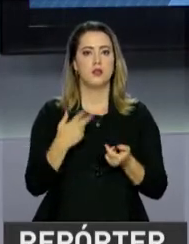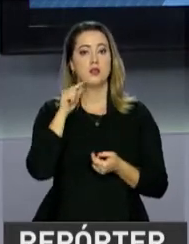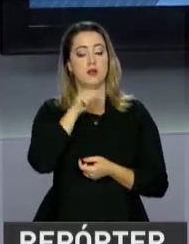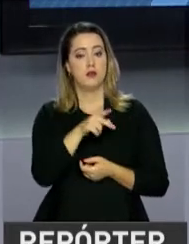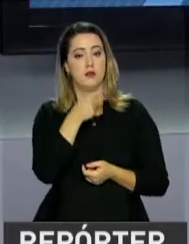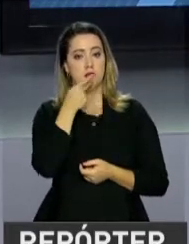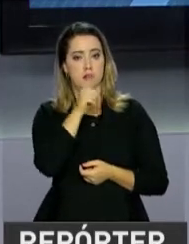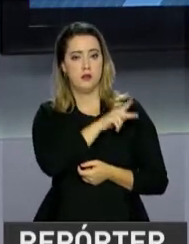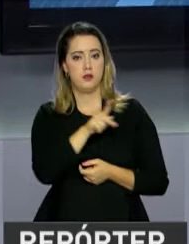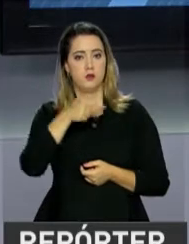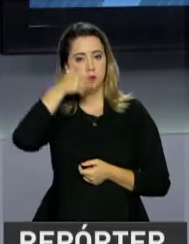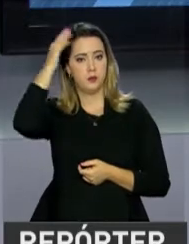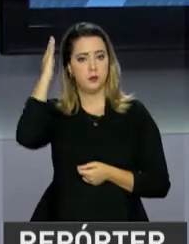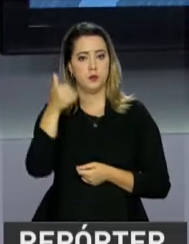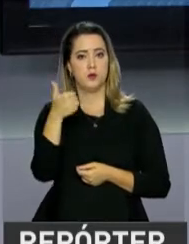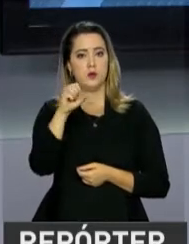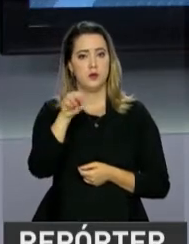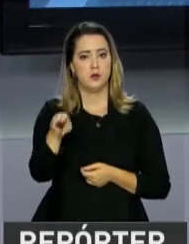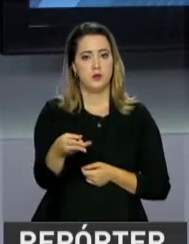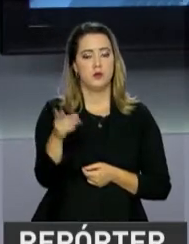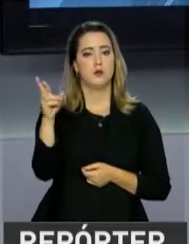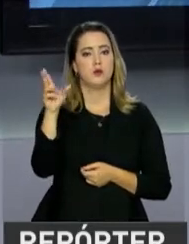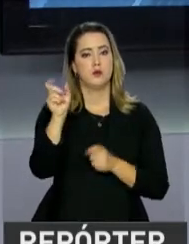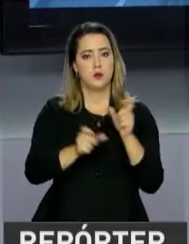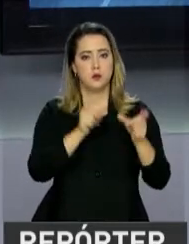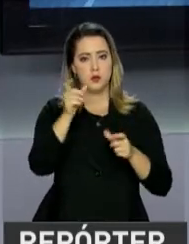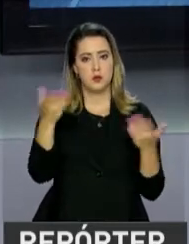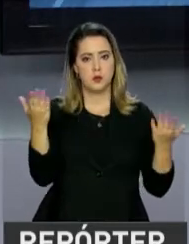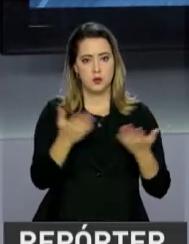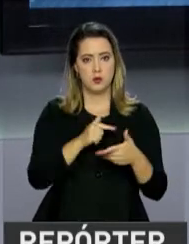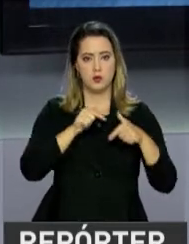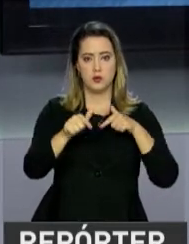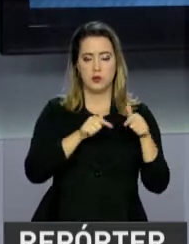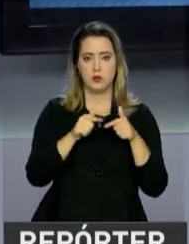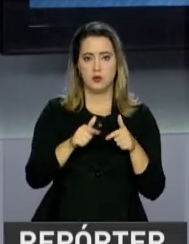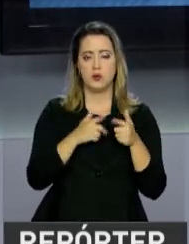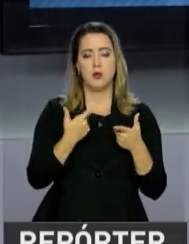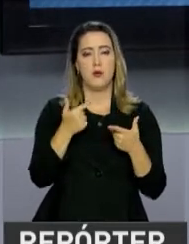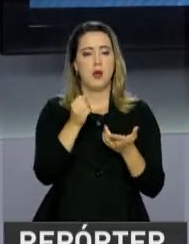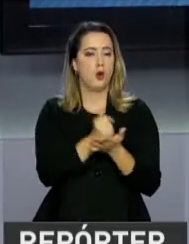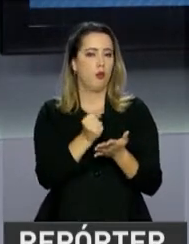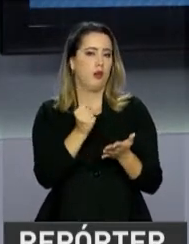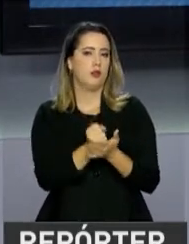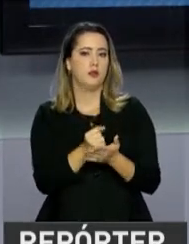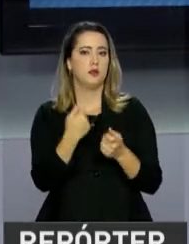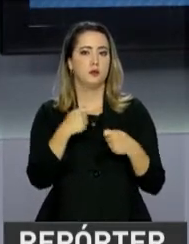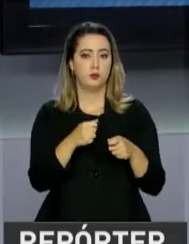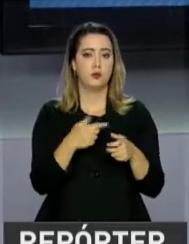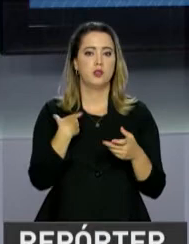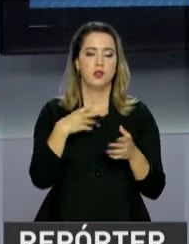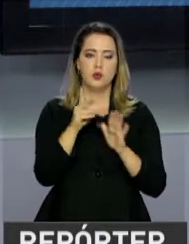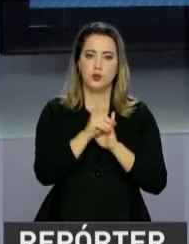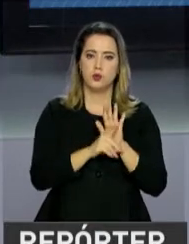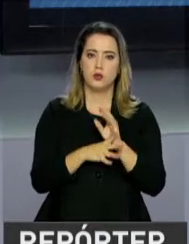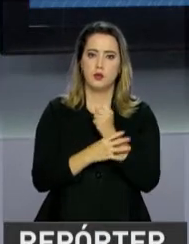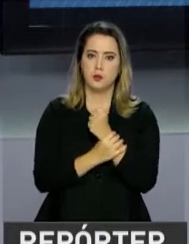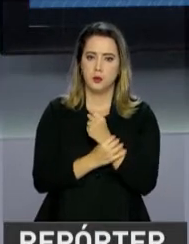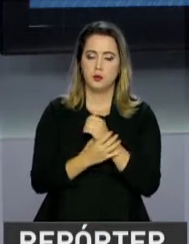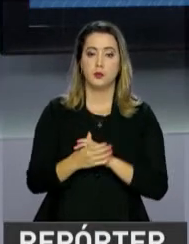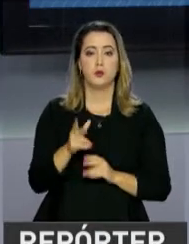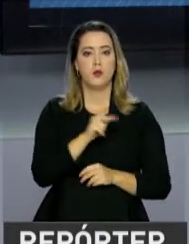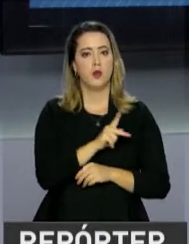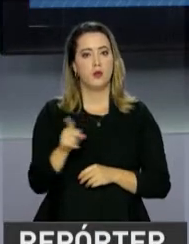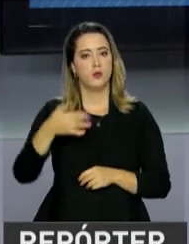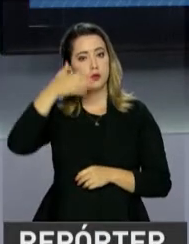segundo temer 18 milhões de pessoas que hoje trabalham na informalidade terão seus direitos assegurados o